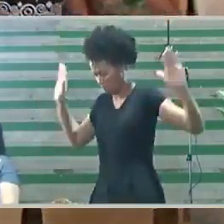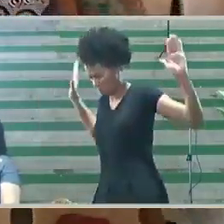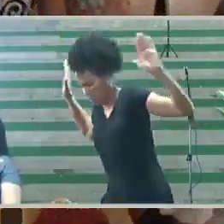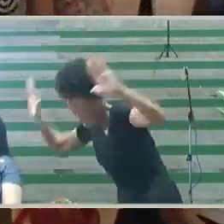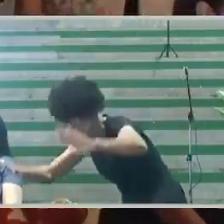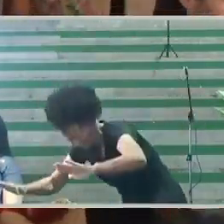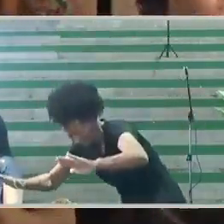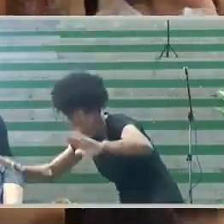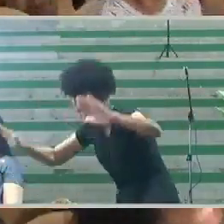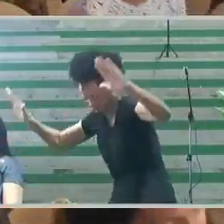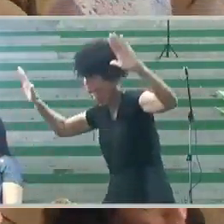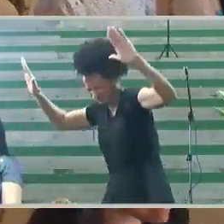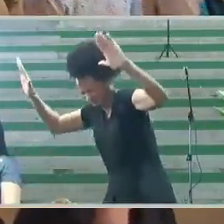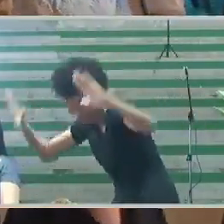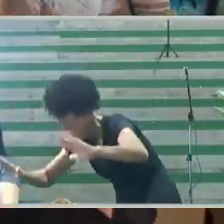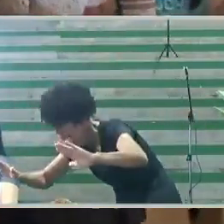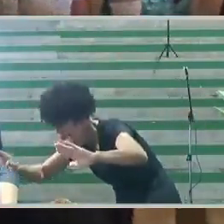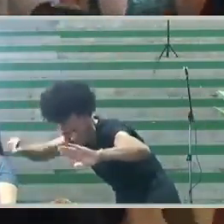ele é santo,